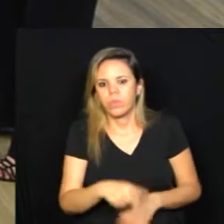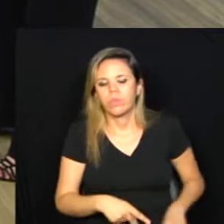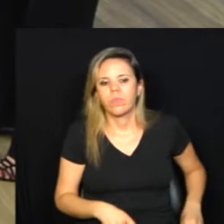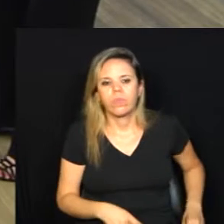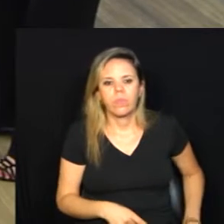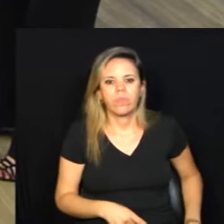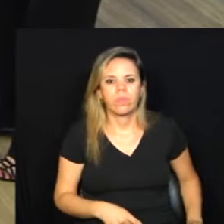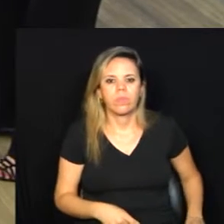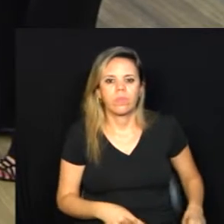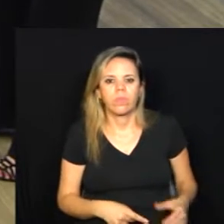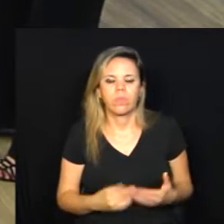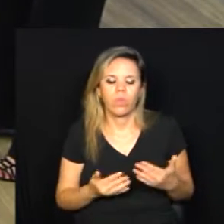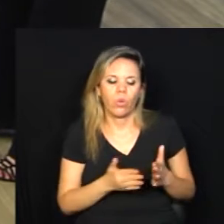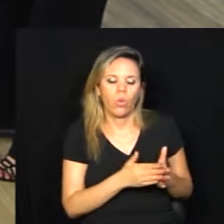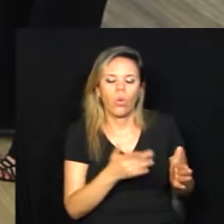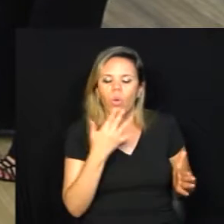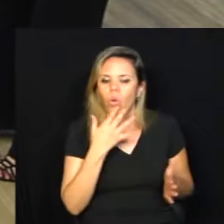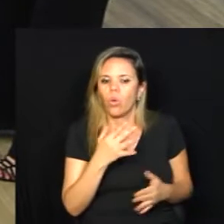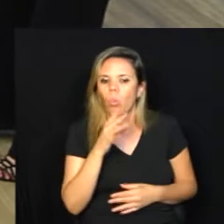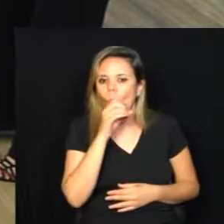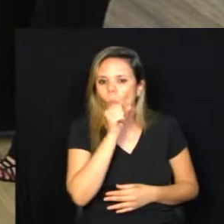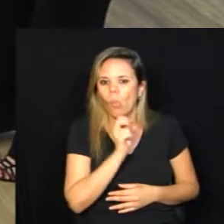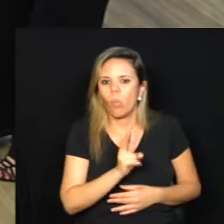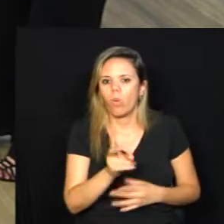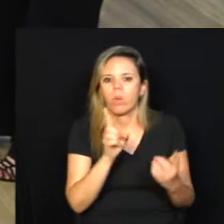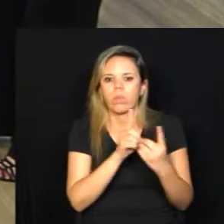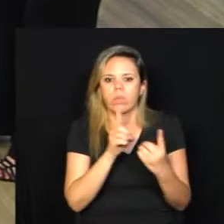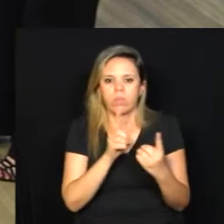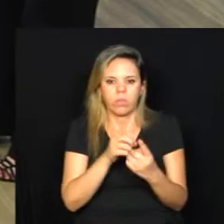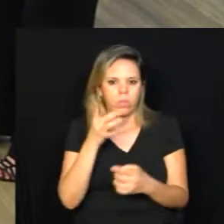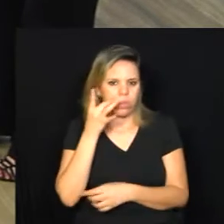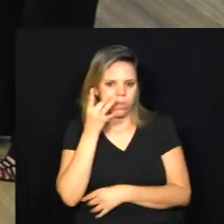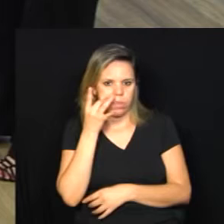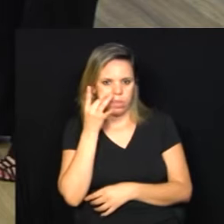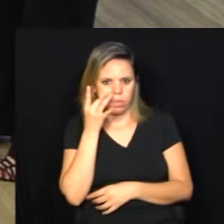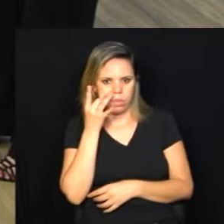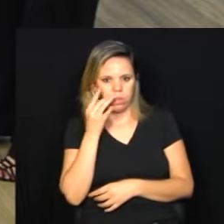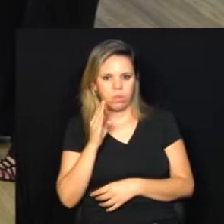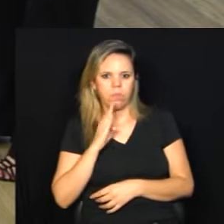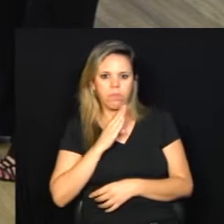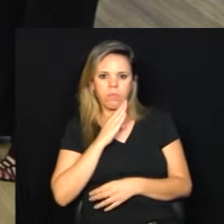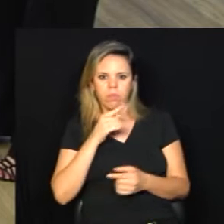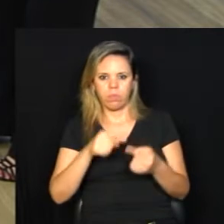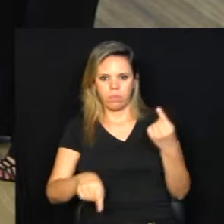Então, fase laranja continua, atendimento presencial em bares